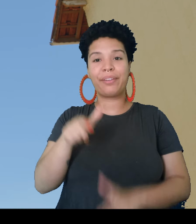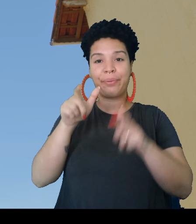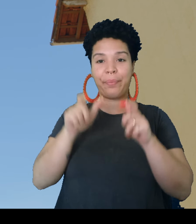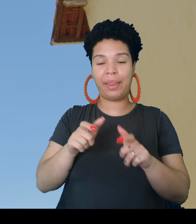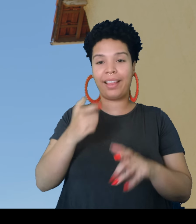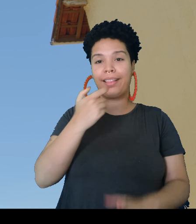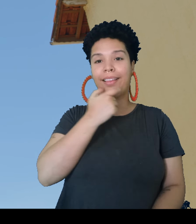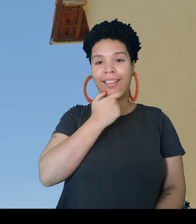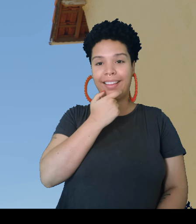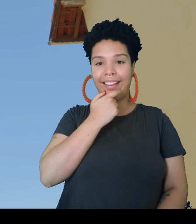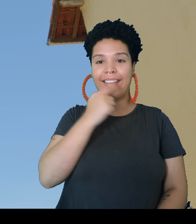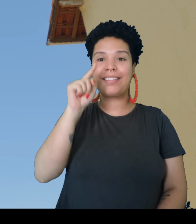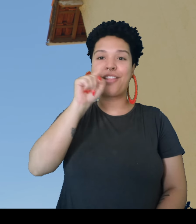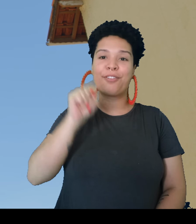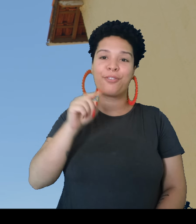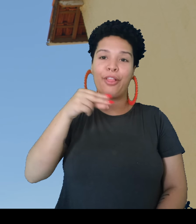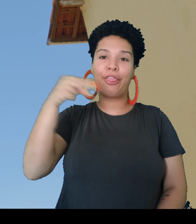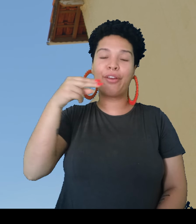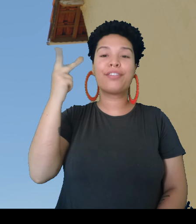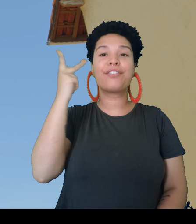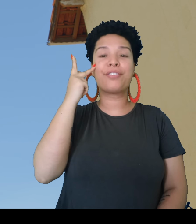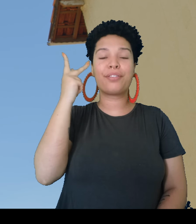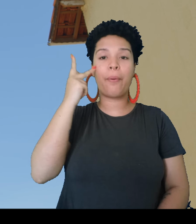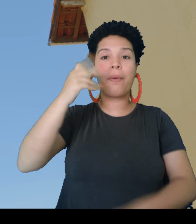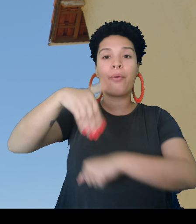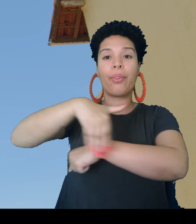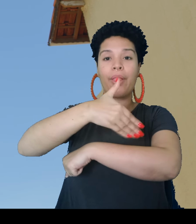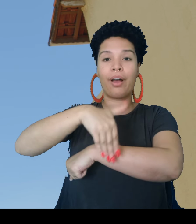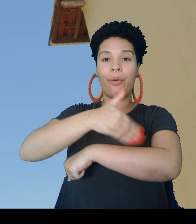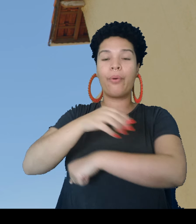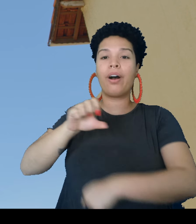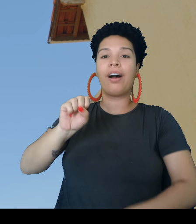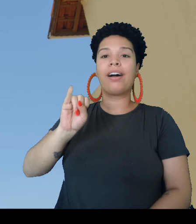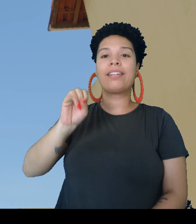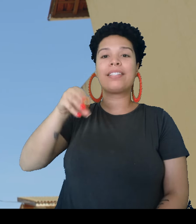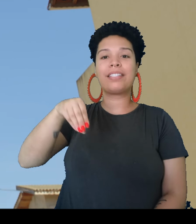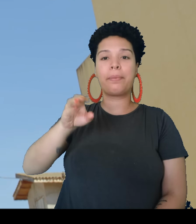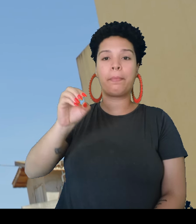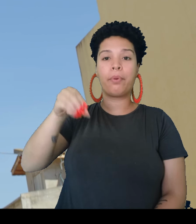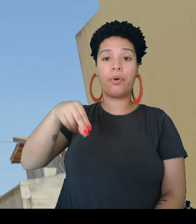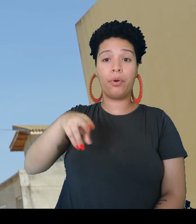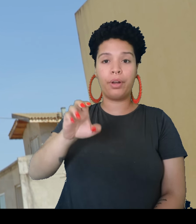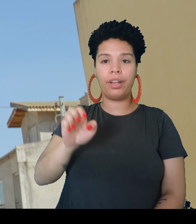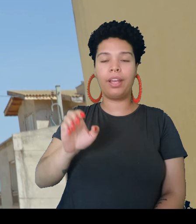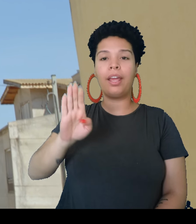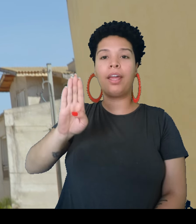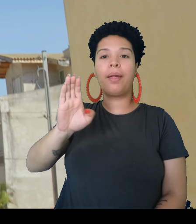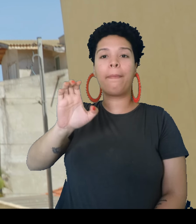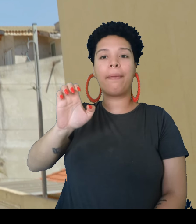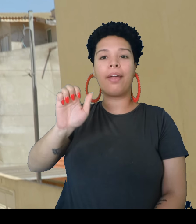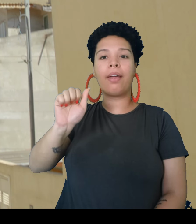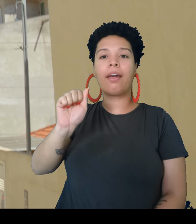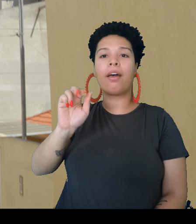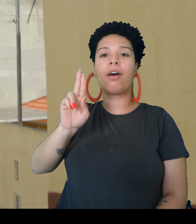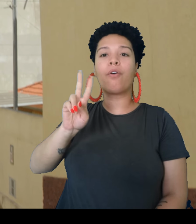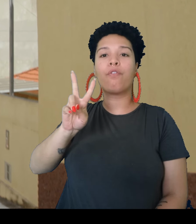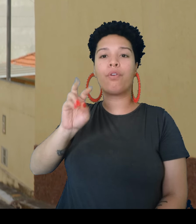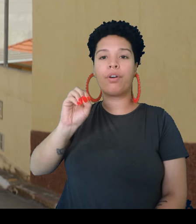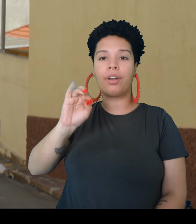Estamos aqui na Parada Inglesa, Zona Norte de São Paulo, na Travessa Simone de Beauvoir. Nascida em Paris